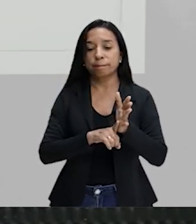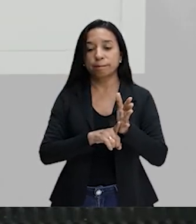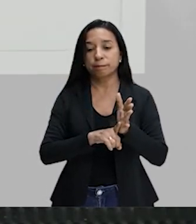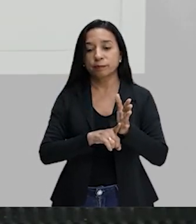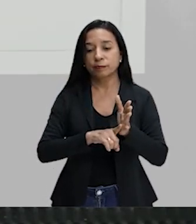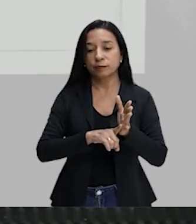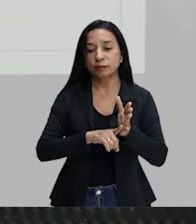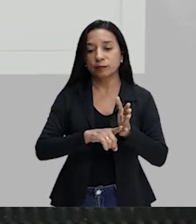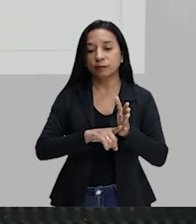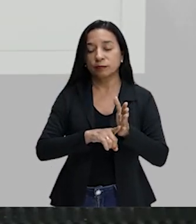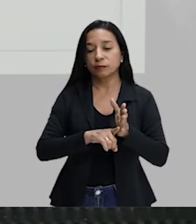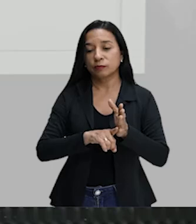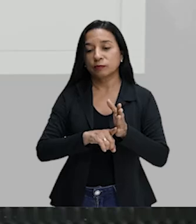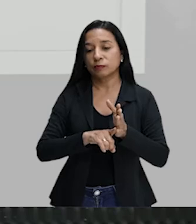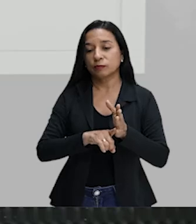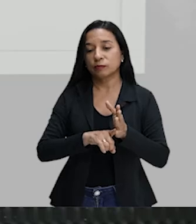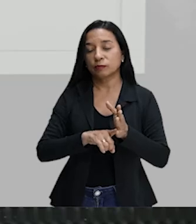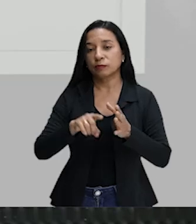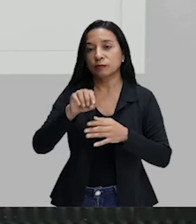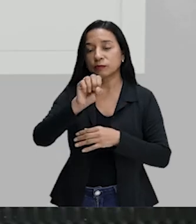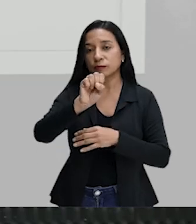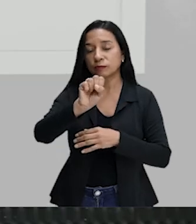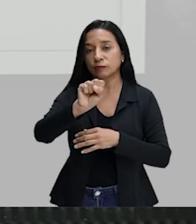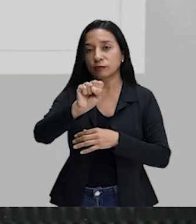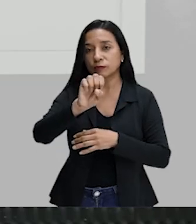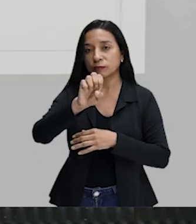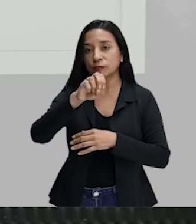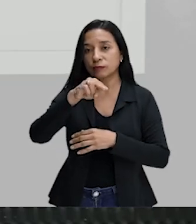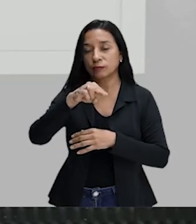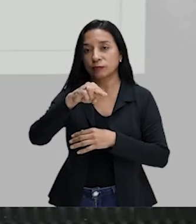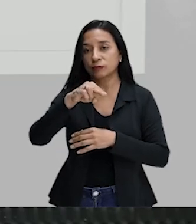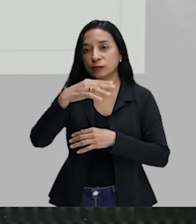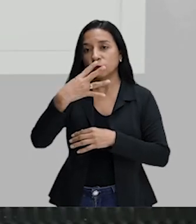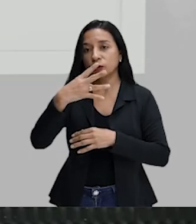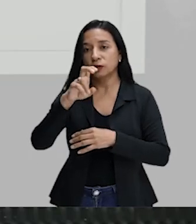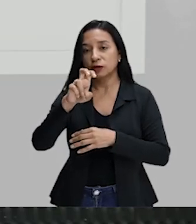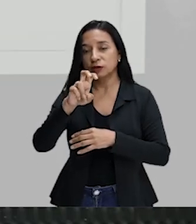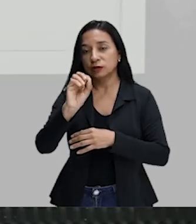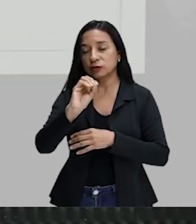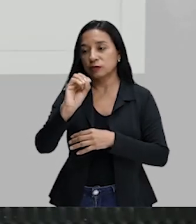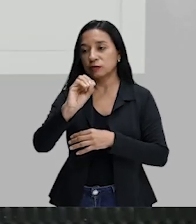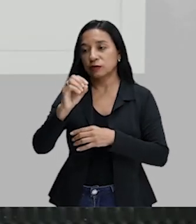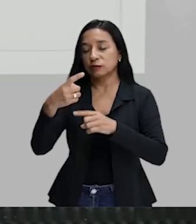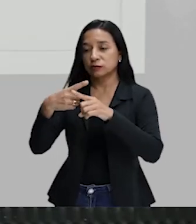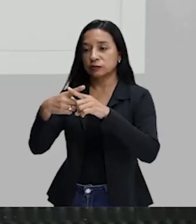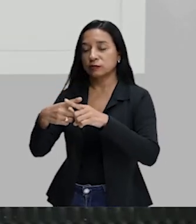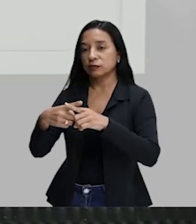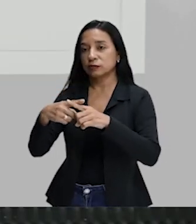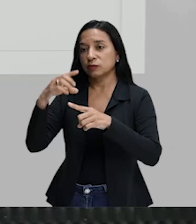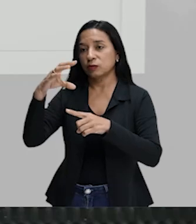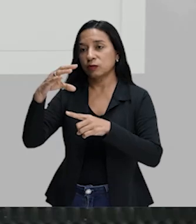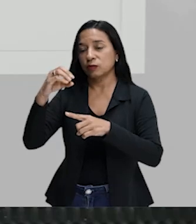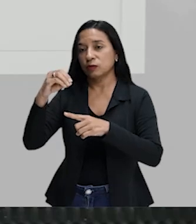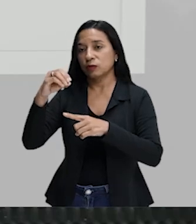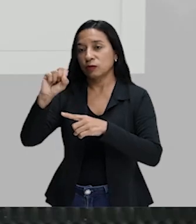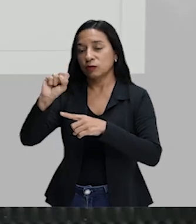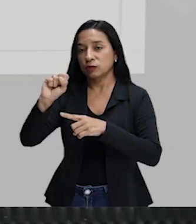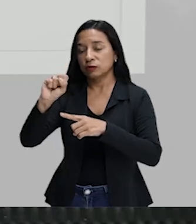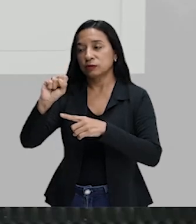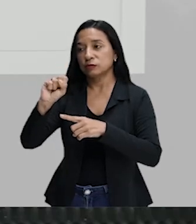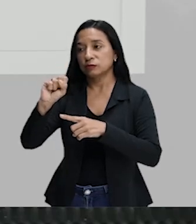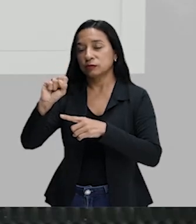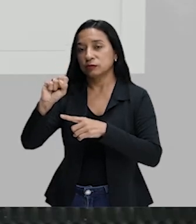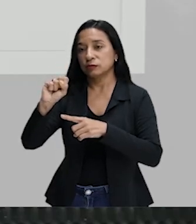o seno de 45 graus vezes o cosseno